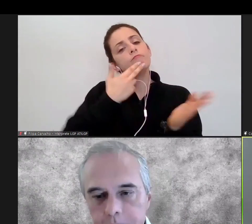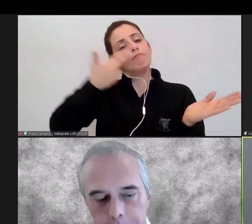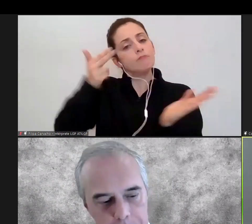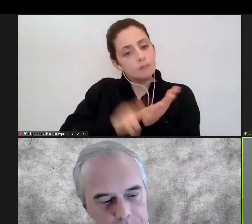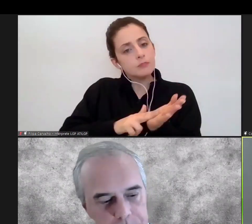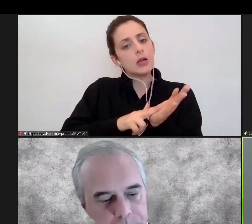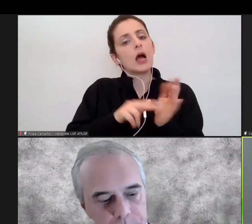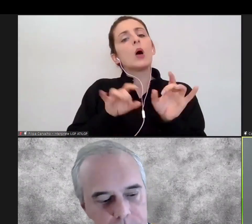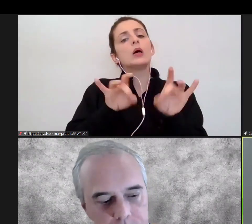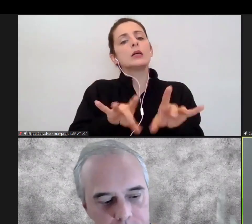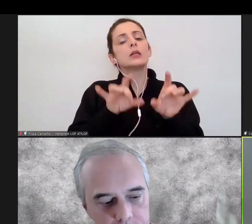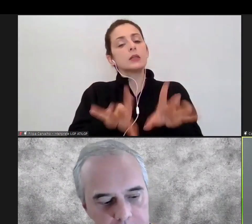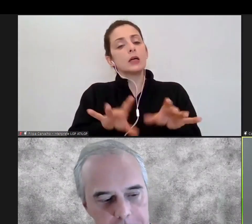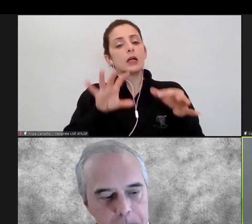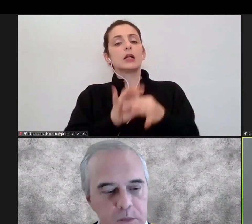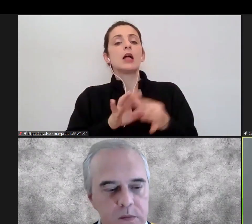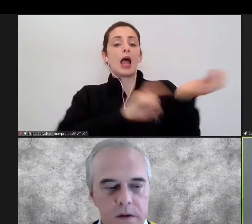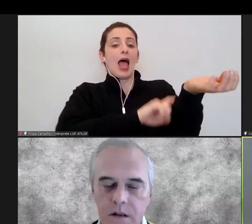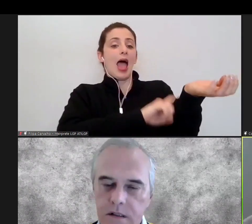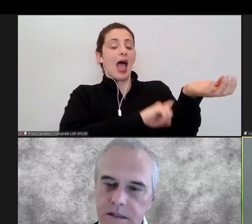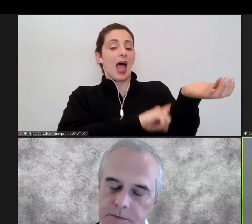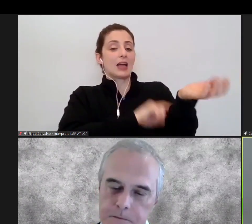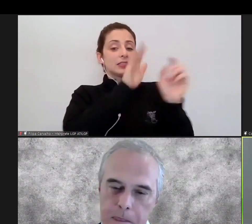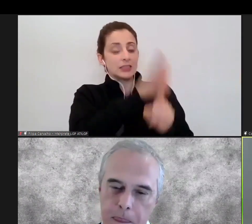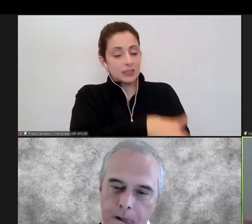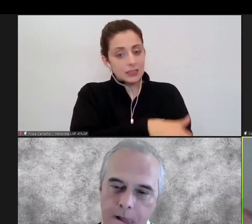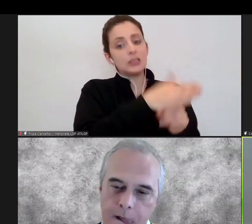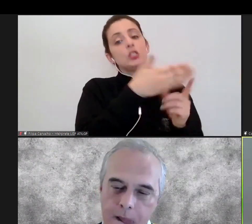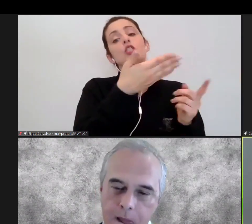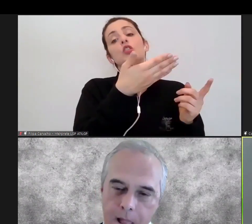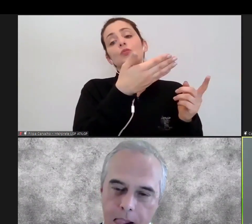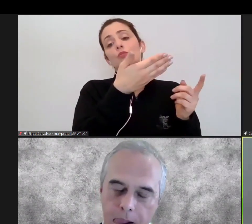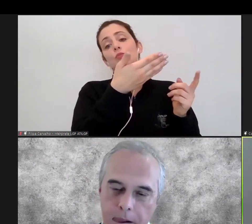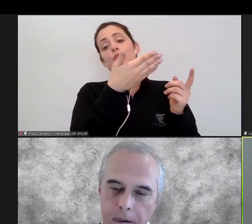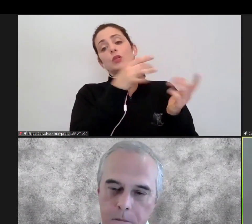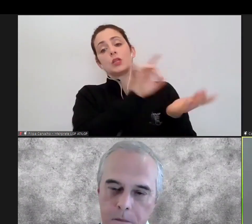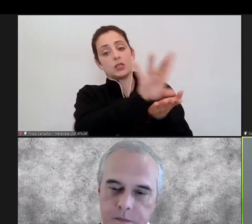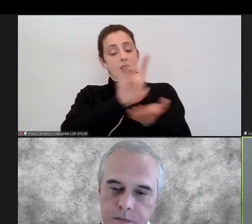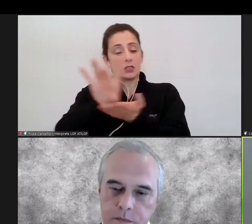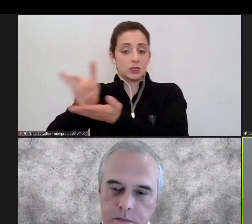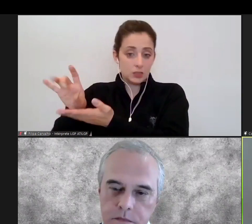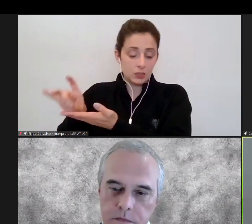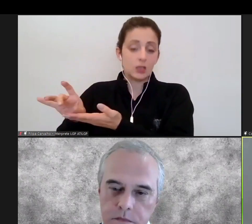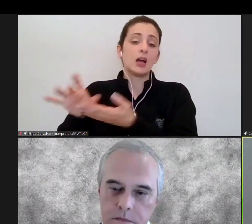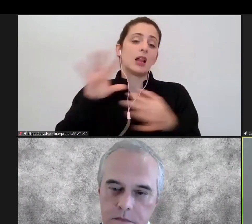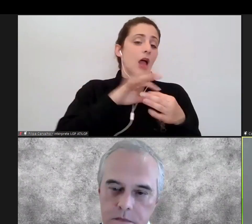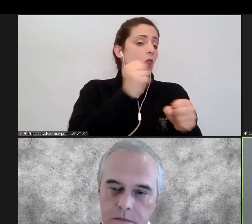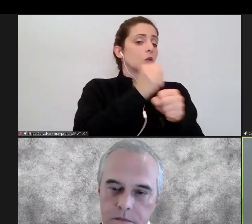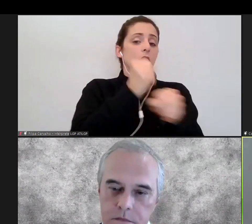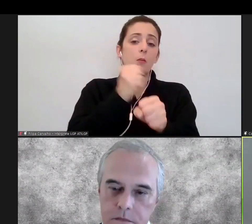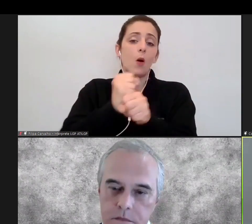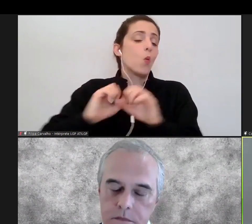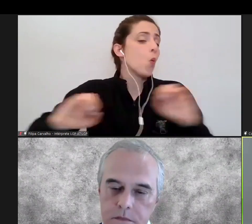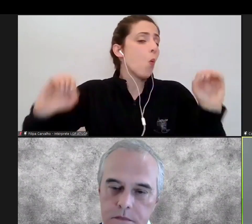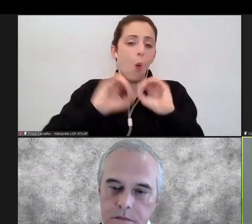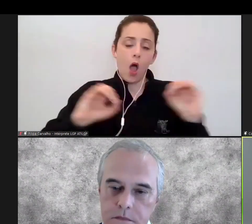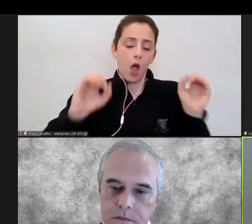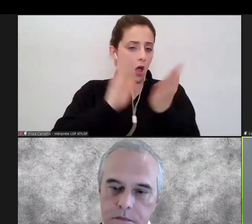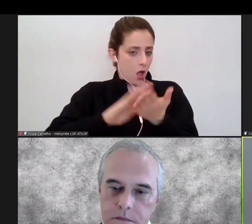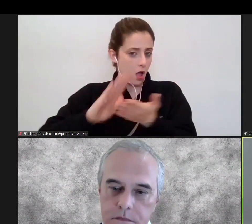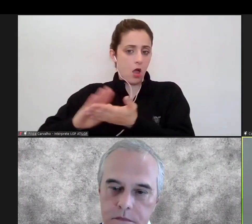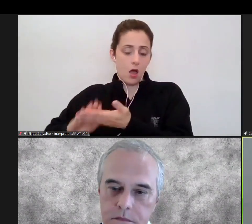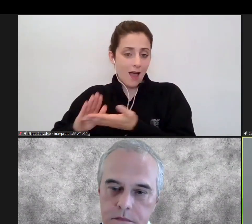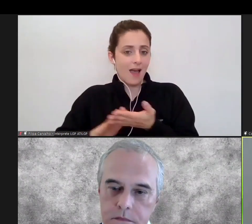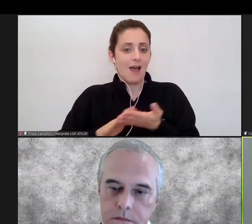da discriminação racial e do racismo e das diferentes representações, principalmente no mercado de trabalho e no acesso ao mercado de trabalho. Portanto,